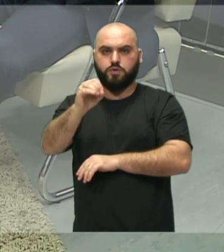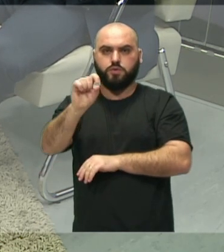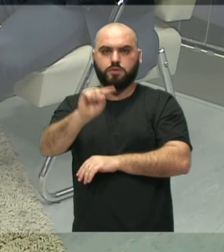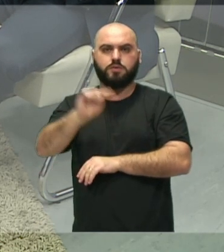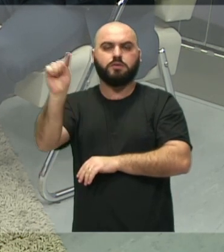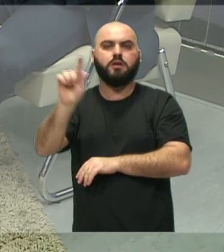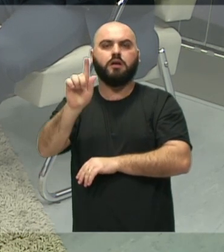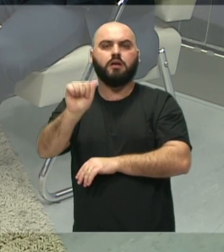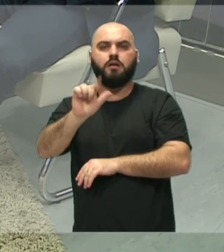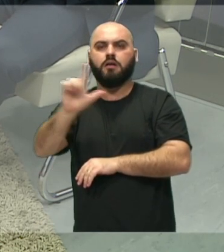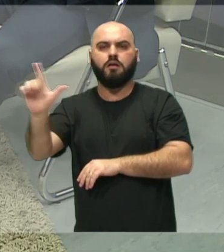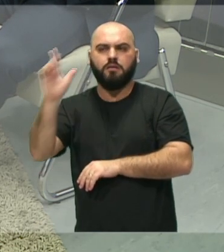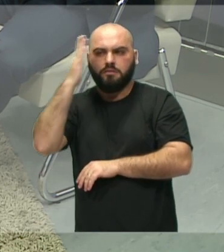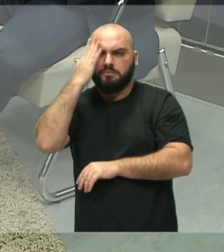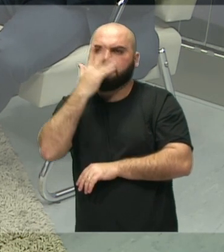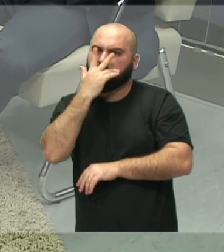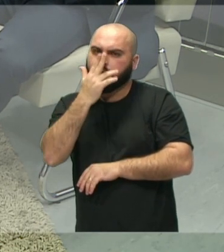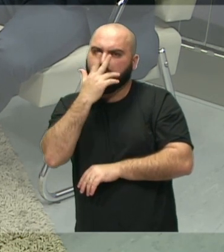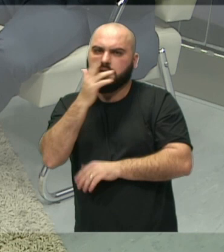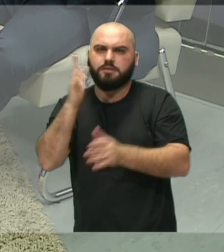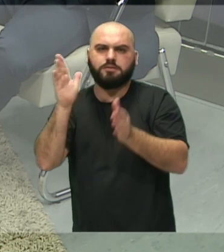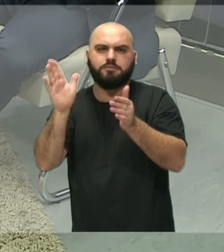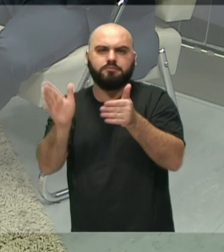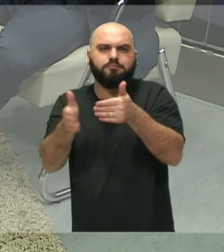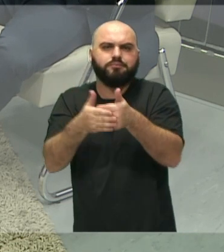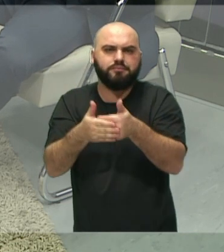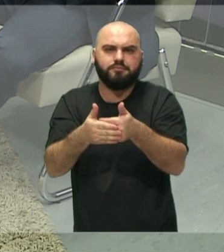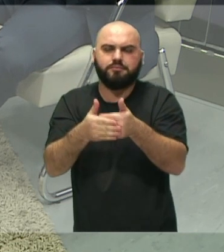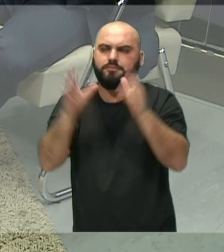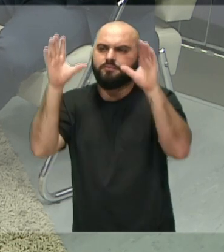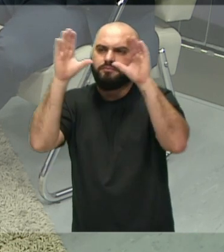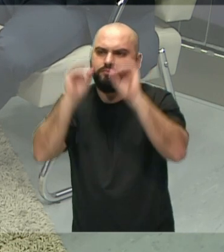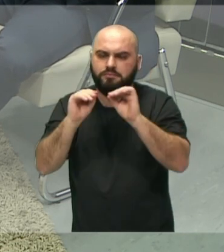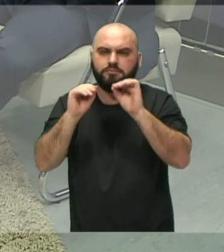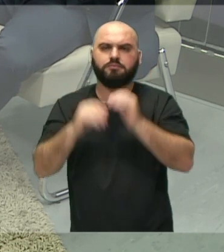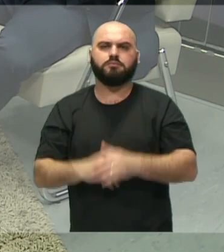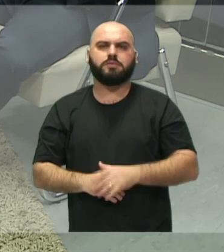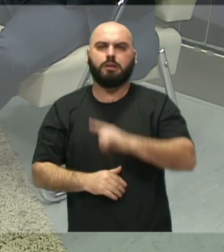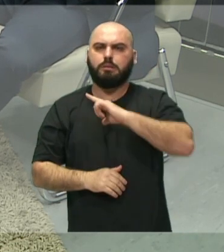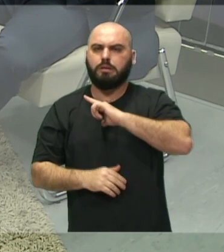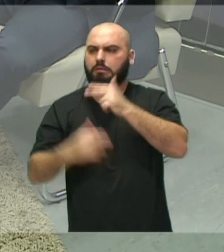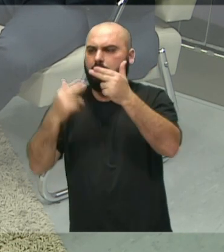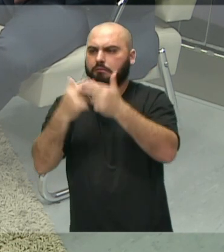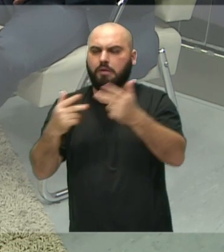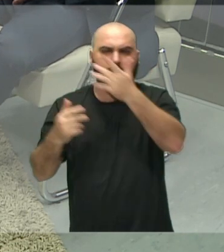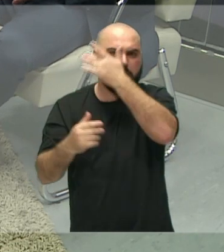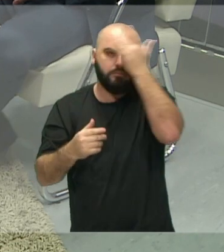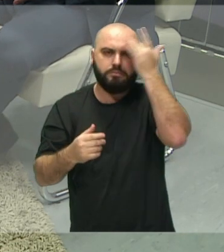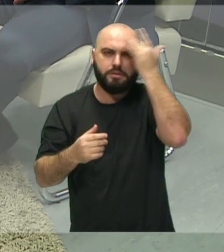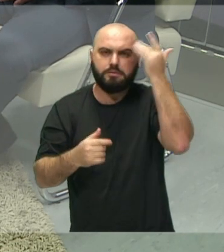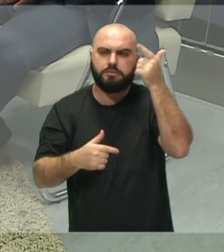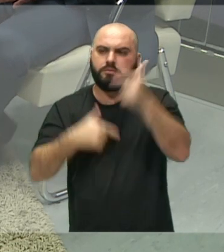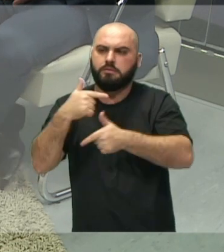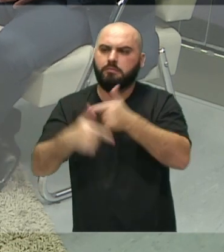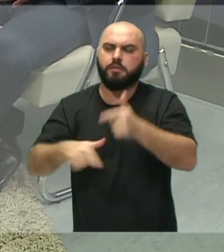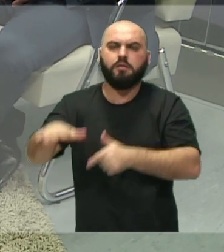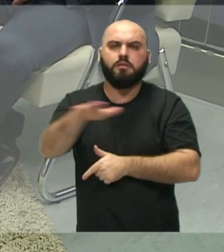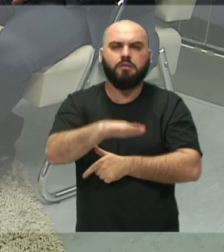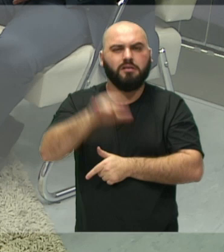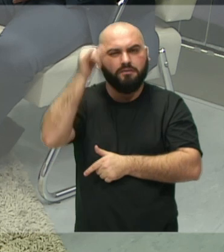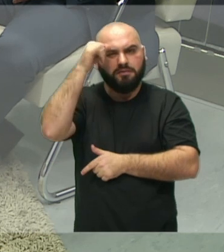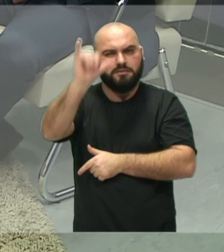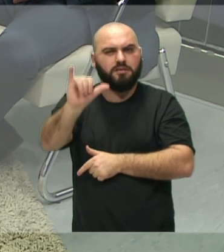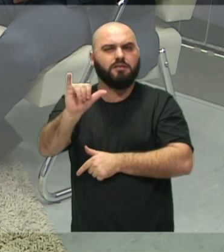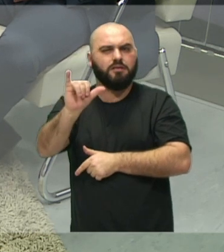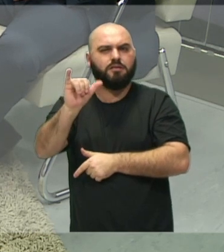no escuro, quem a gente passou ali esses dias à noite, e tem muita gente que faz aquele trajeto para evitar contorno sul de bicicleta,